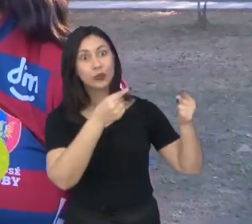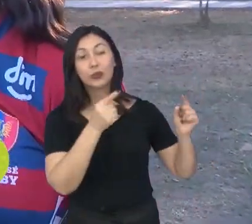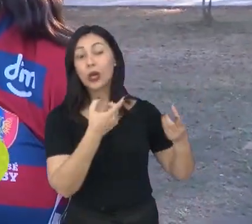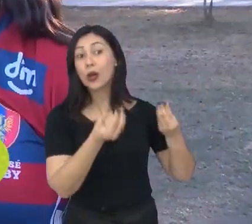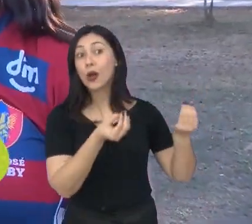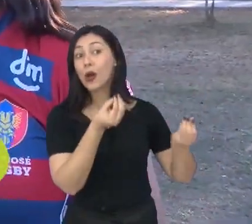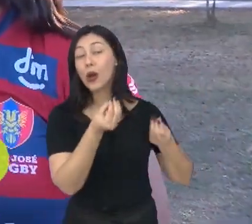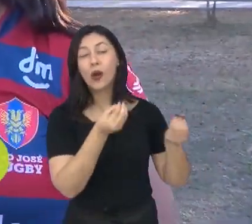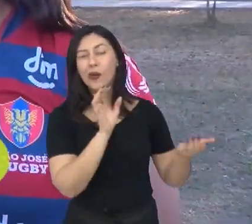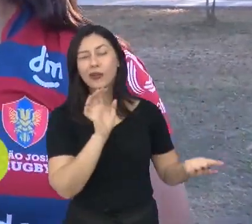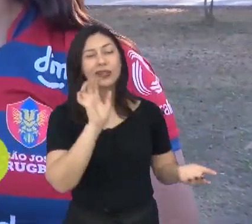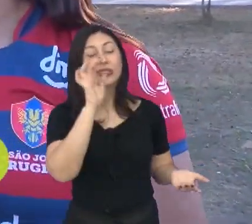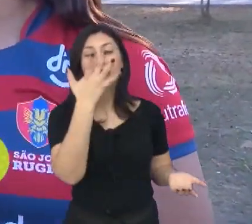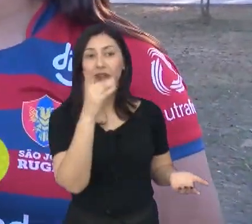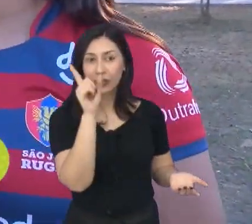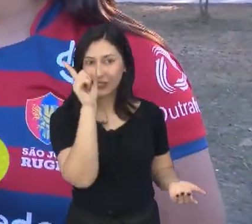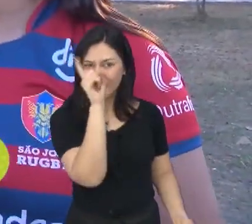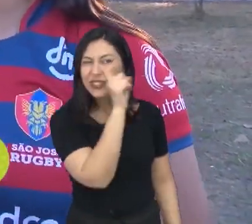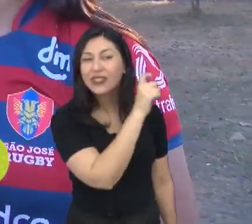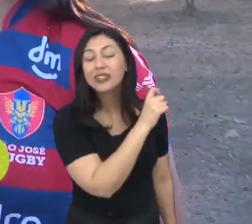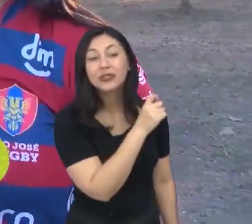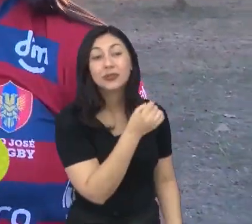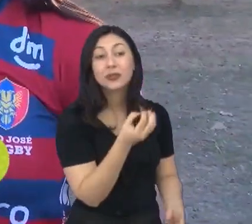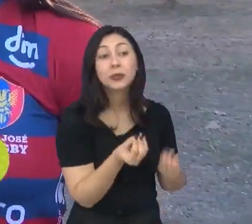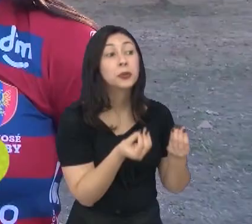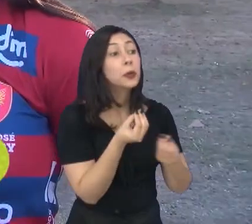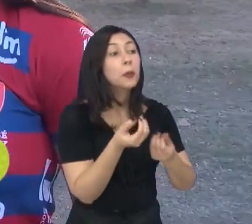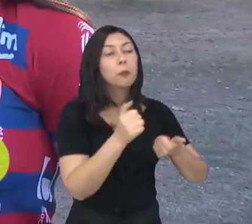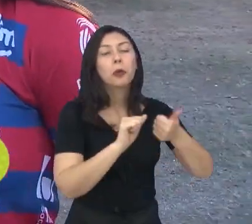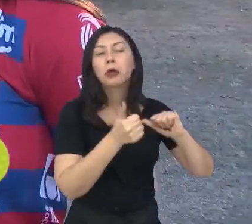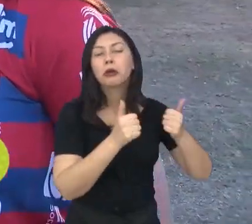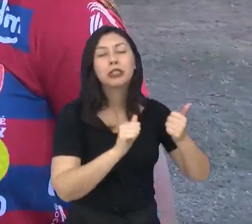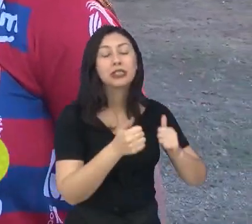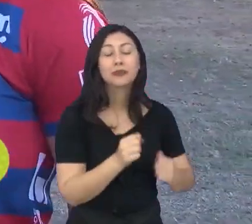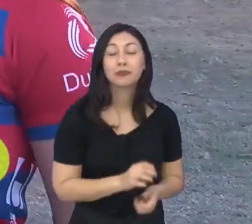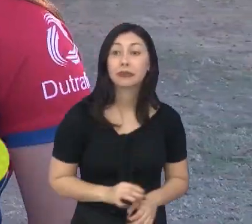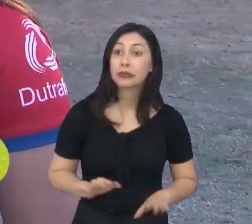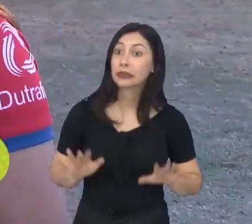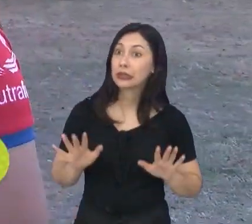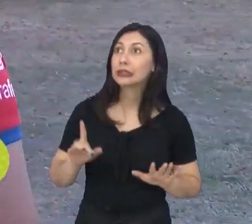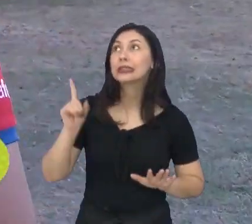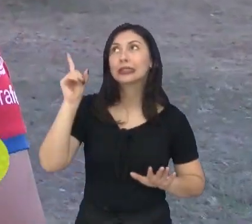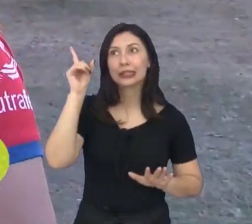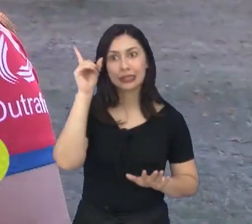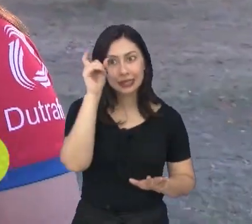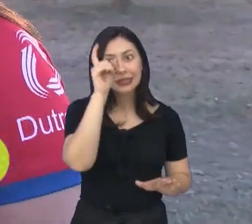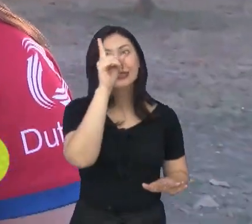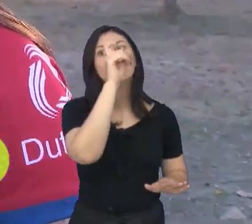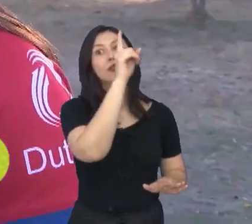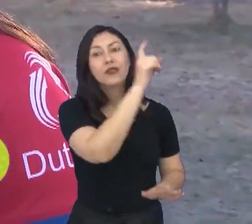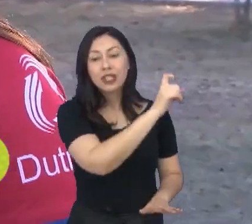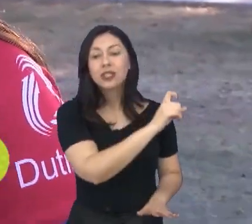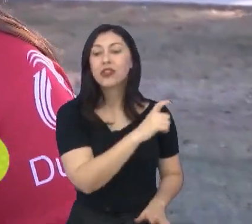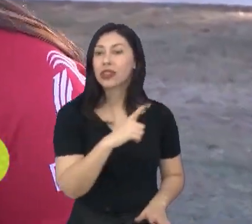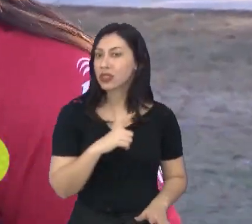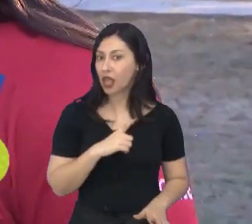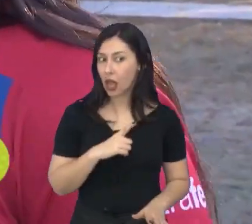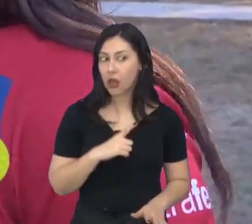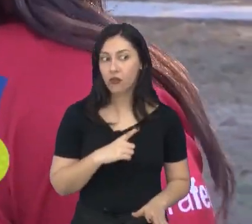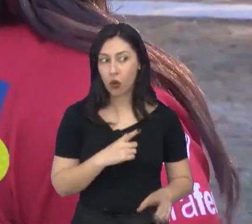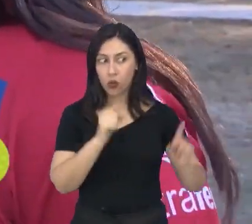essa conquista, né? Foi difícil? Como é que foi para você essa avaliação desse campeonato que vocês tiveram? Bom, foi bem duro, a gente teve times bem duros